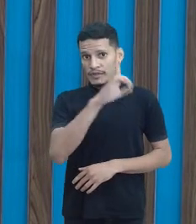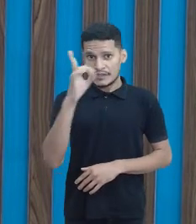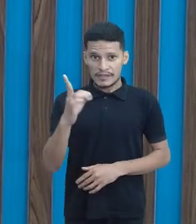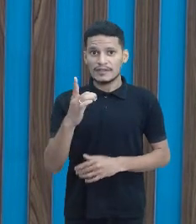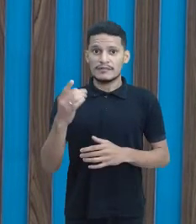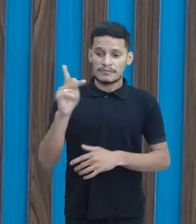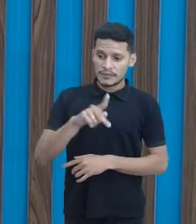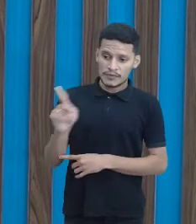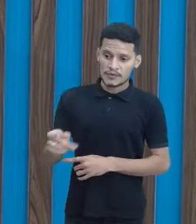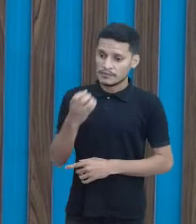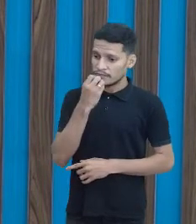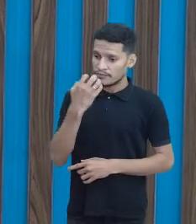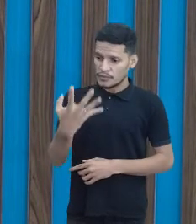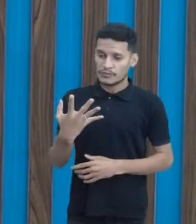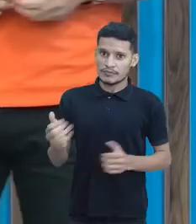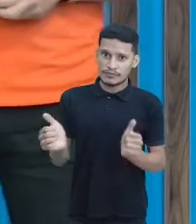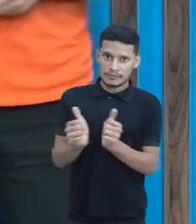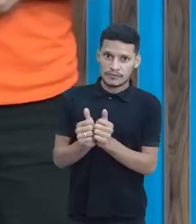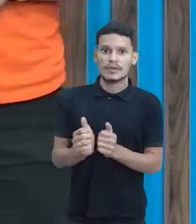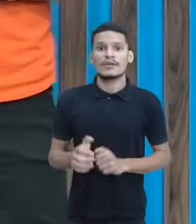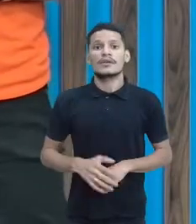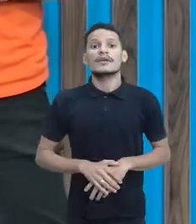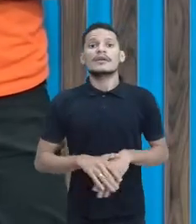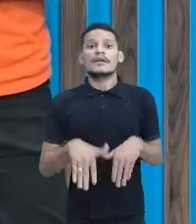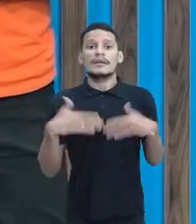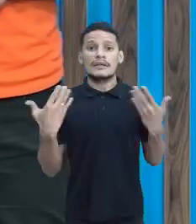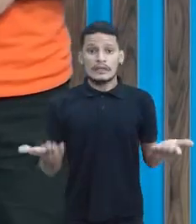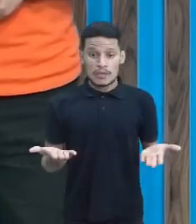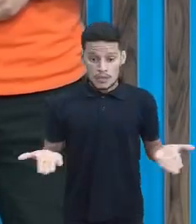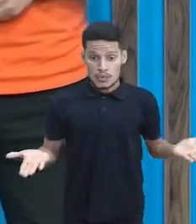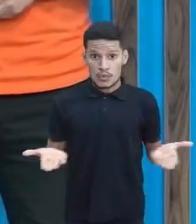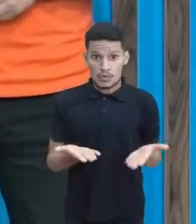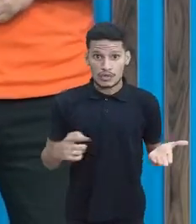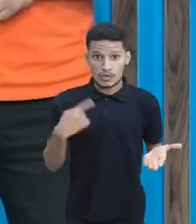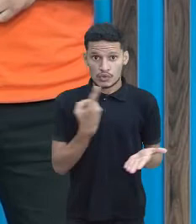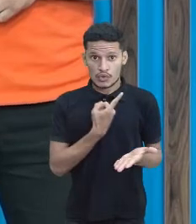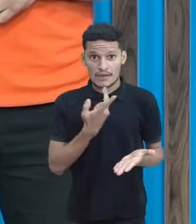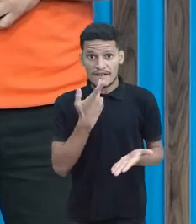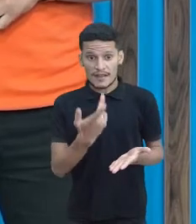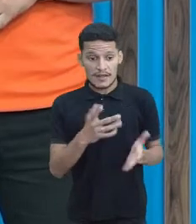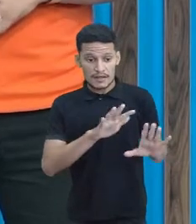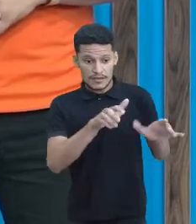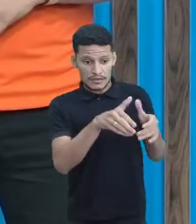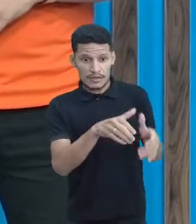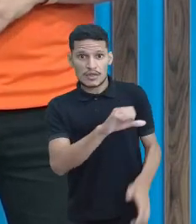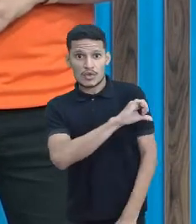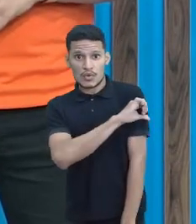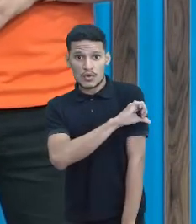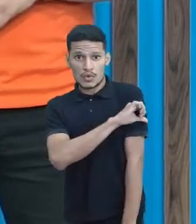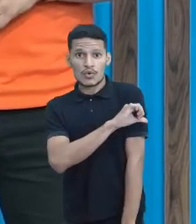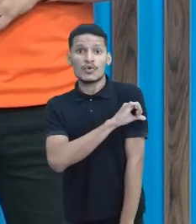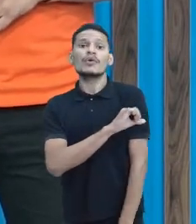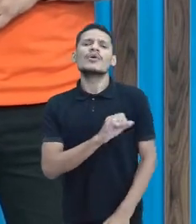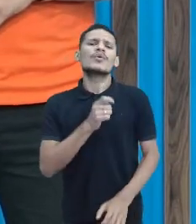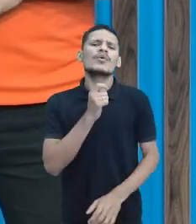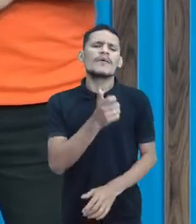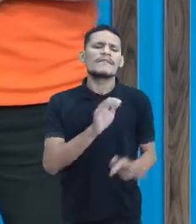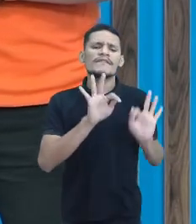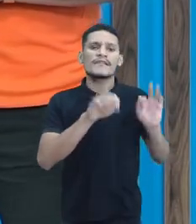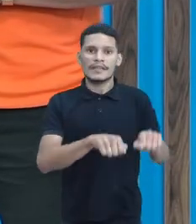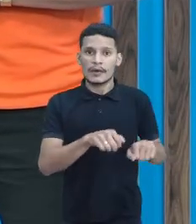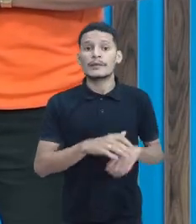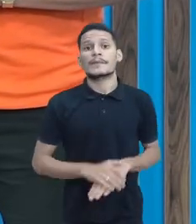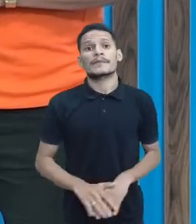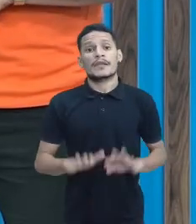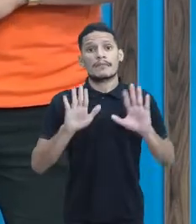tudo seja bom aqui conosco. Pessoal, hoje nós vamos falar com a galerinha do 9º ano de anos finais, beleza? Nós